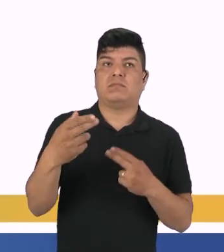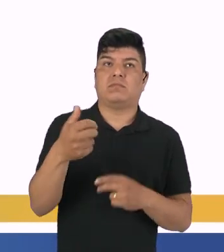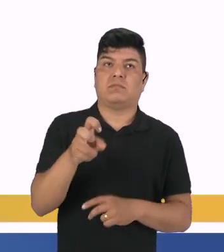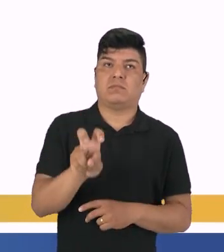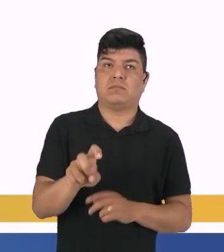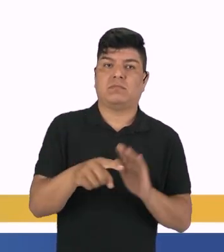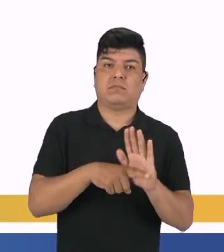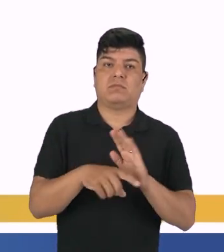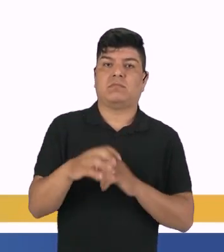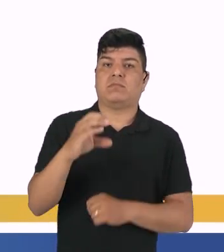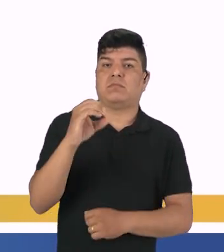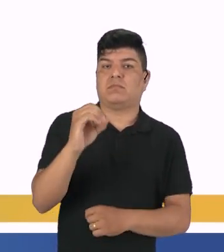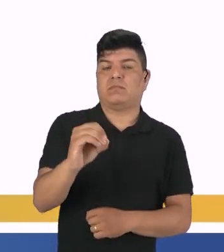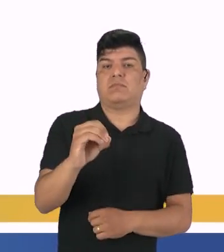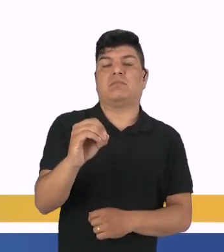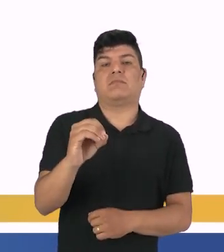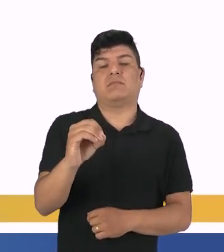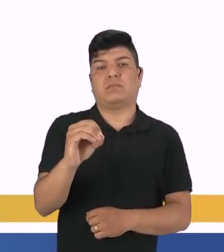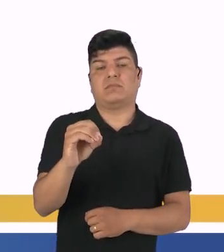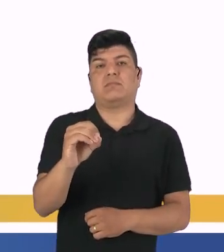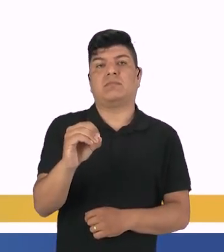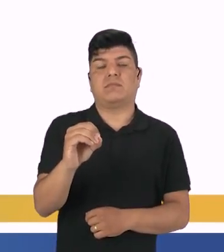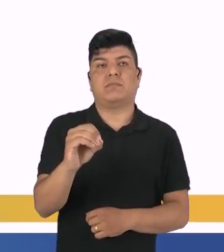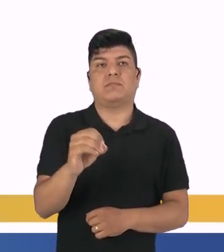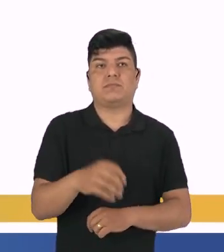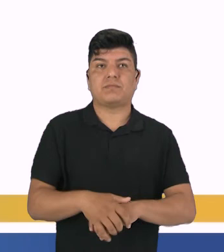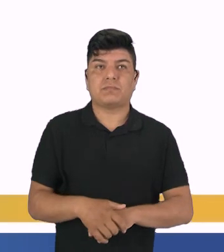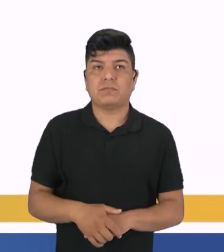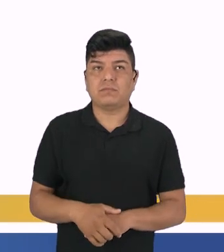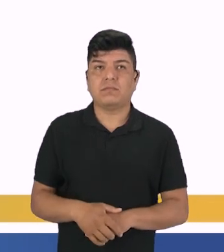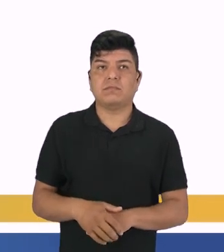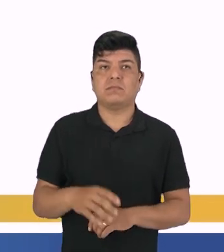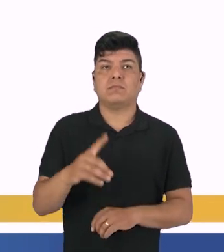vezes 3, 15. 15 menos 15, 0.